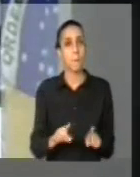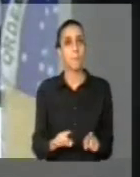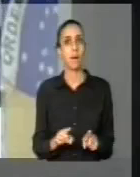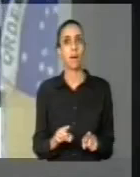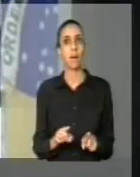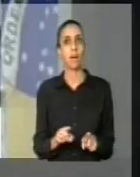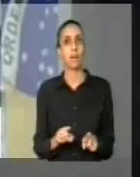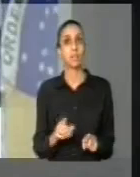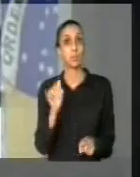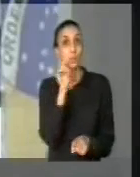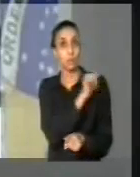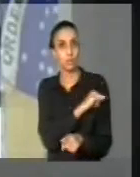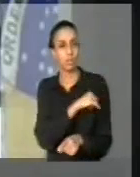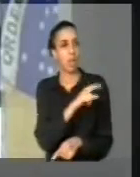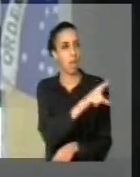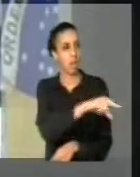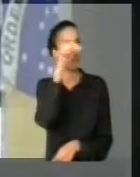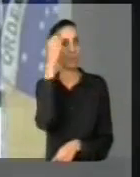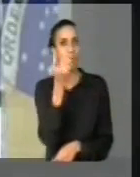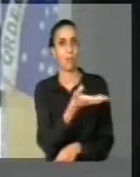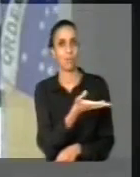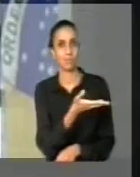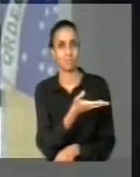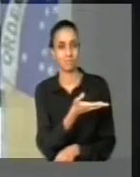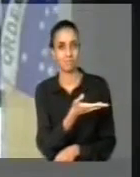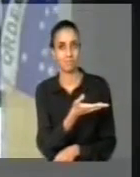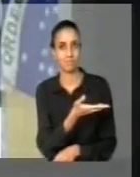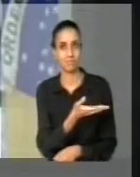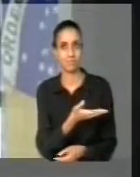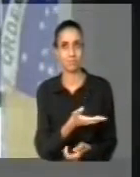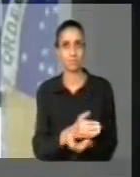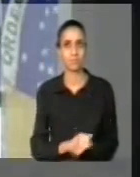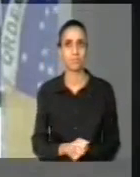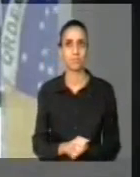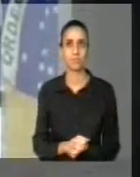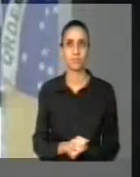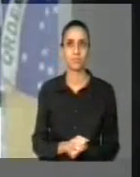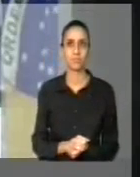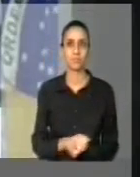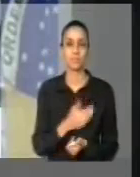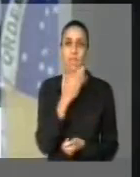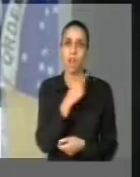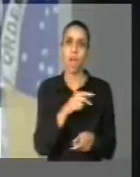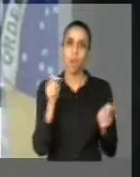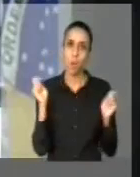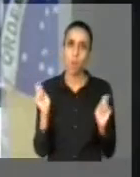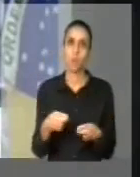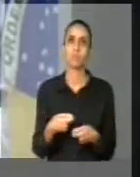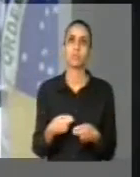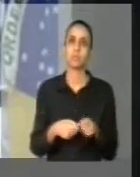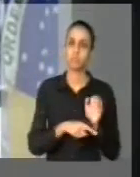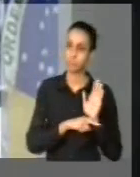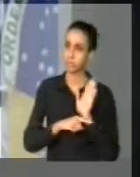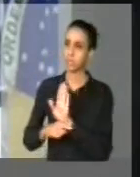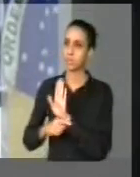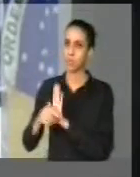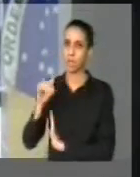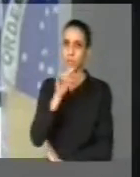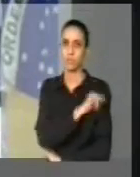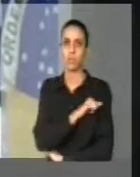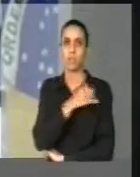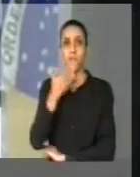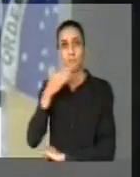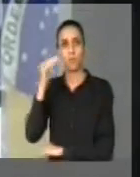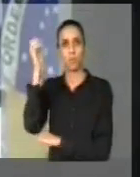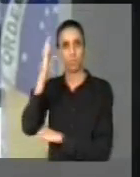consagrado pelo Rio de Janeiro e pôde, mais uma vez, prestar os serviços ao Brasil e à sua